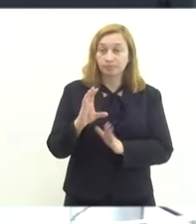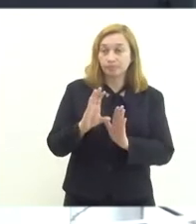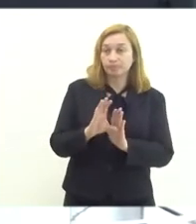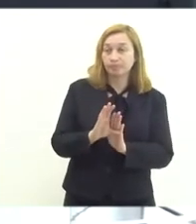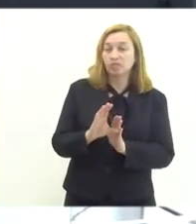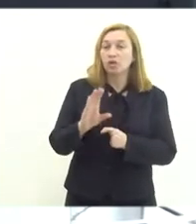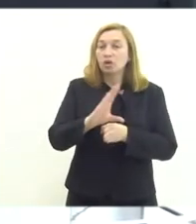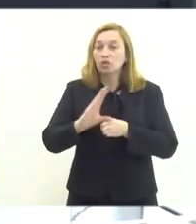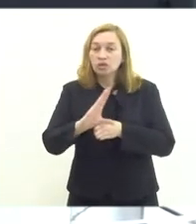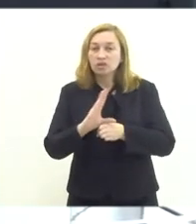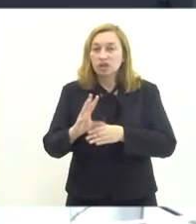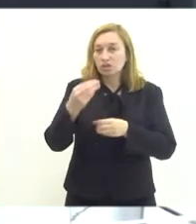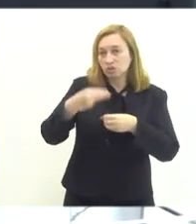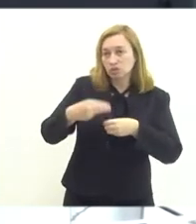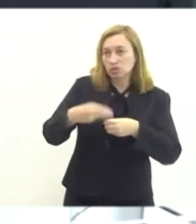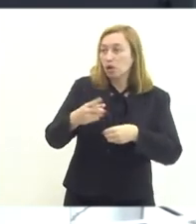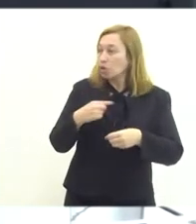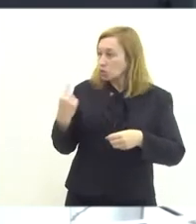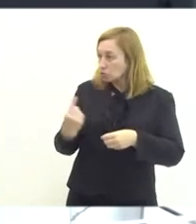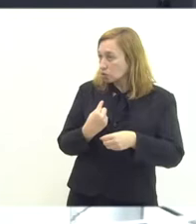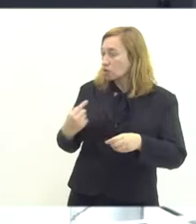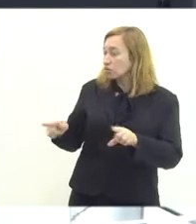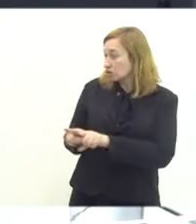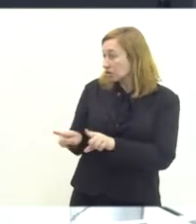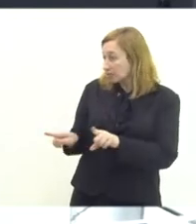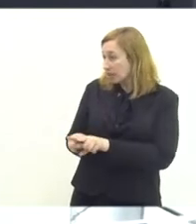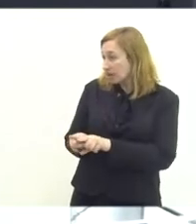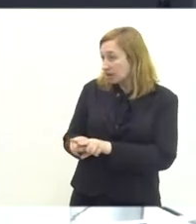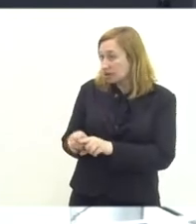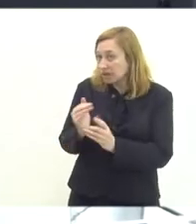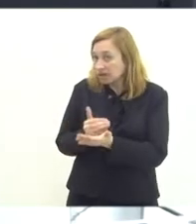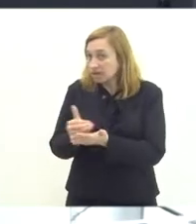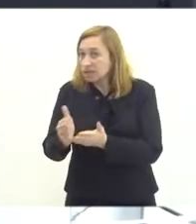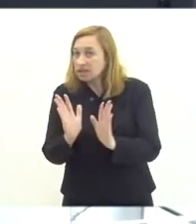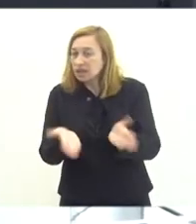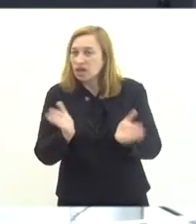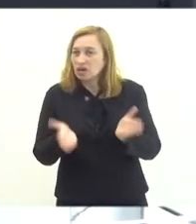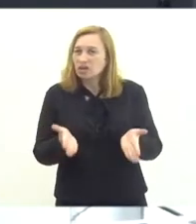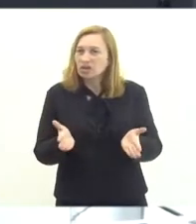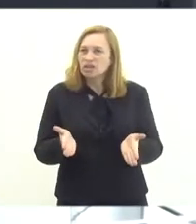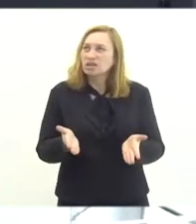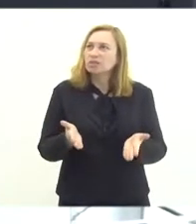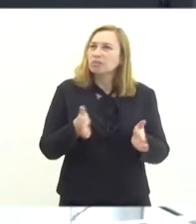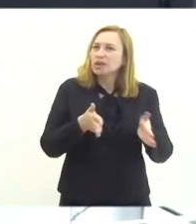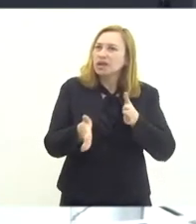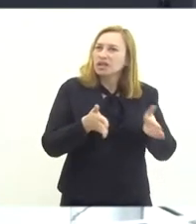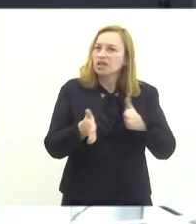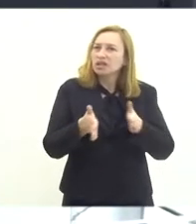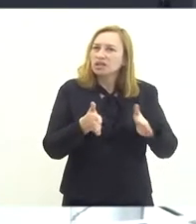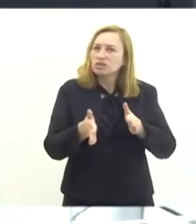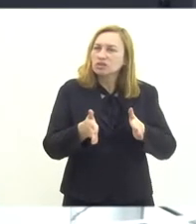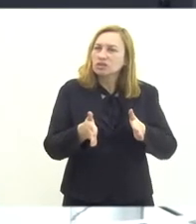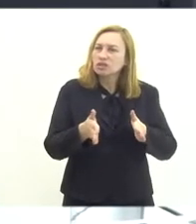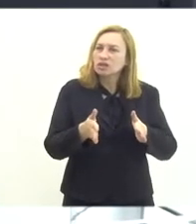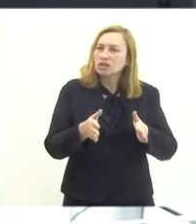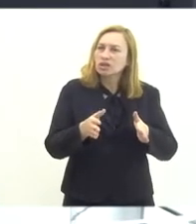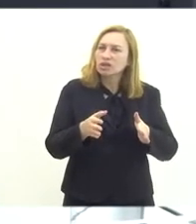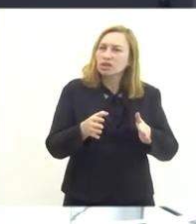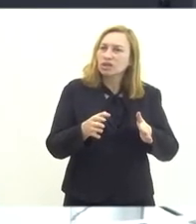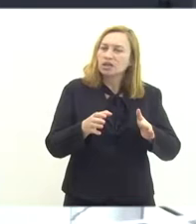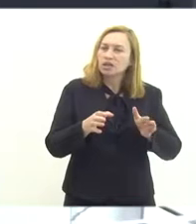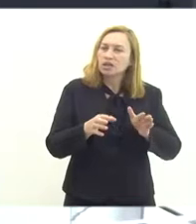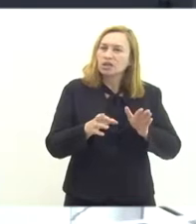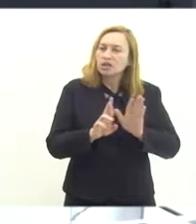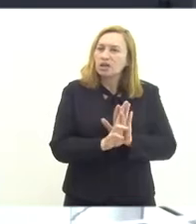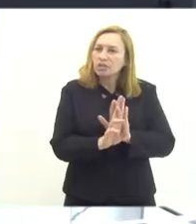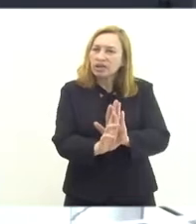conselhos municipais inclusive o nosso estado autônomos reativando agora chegamos à fase de impulsar os